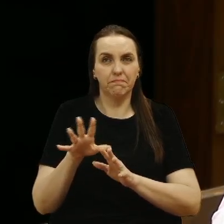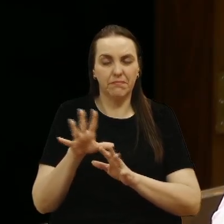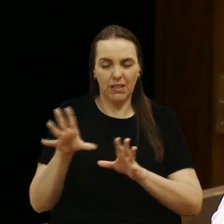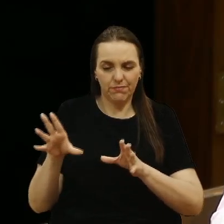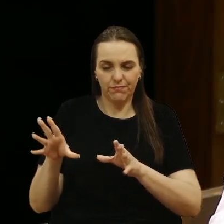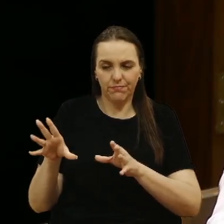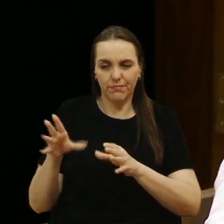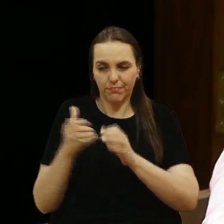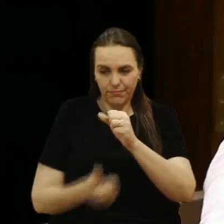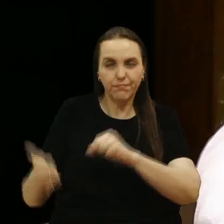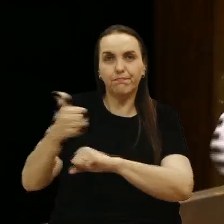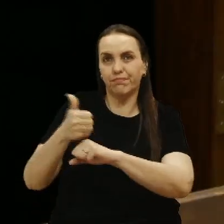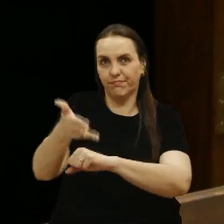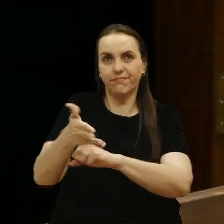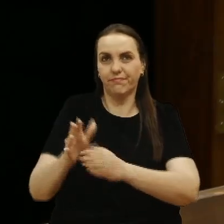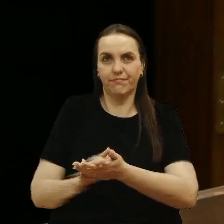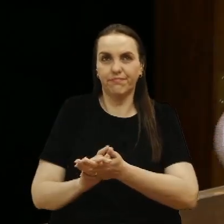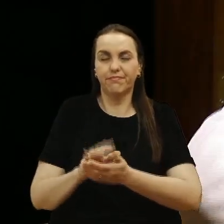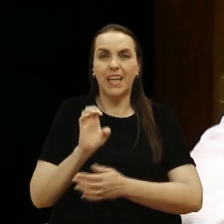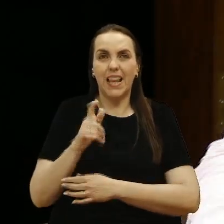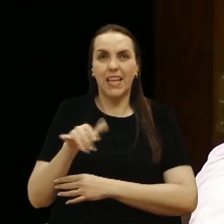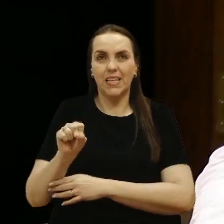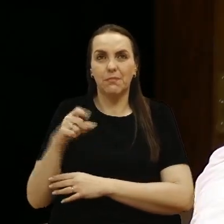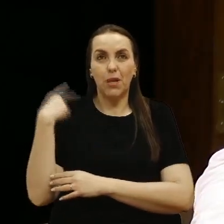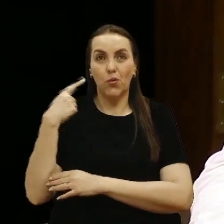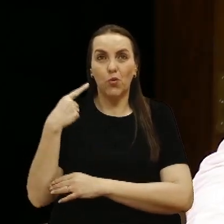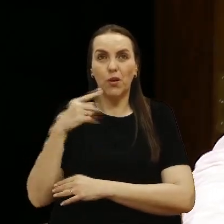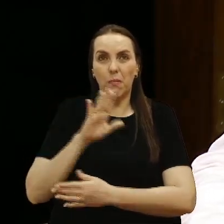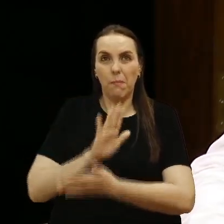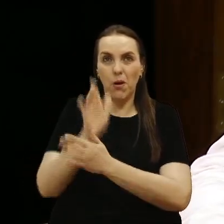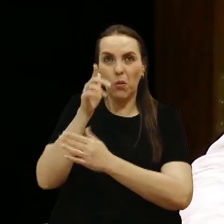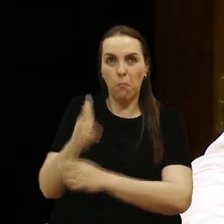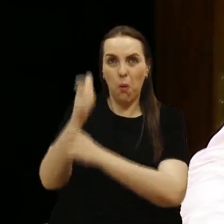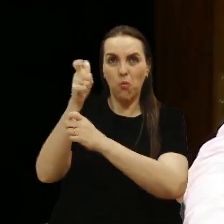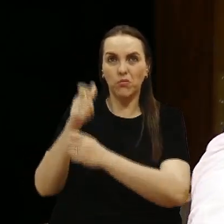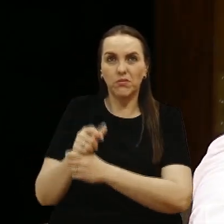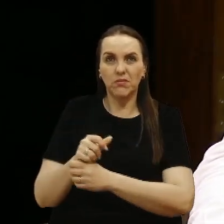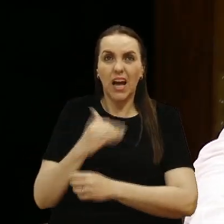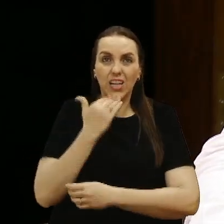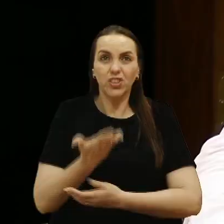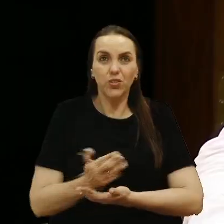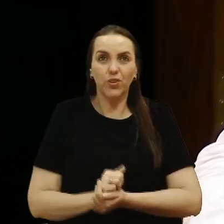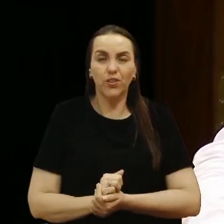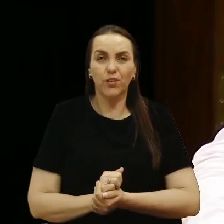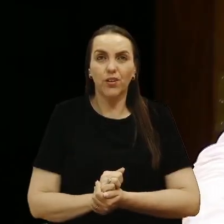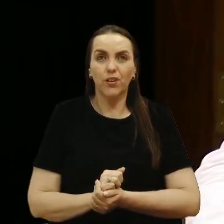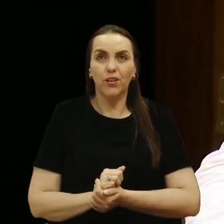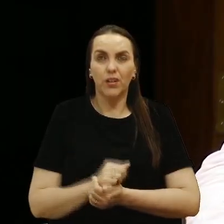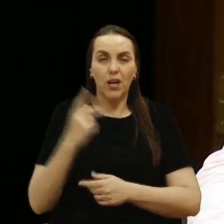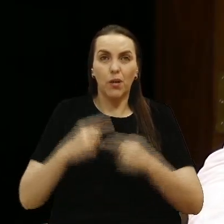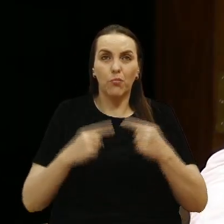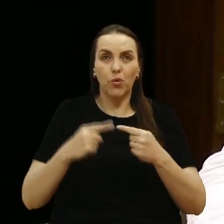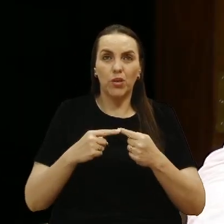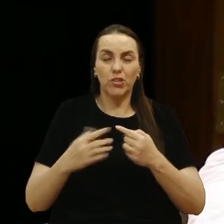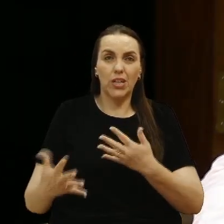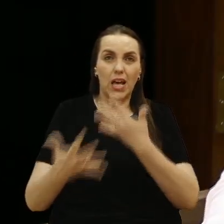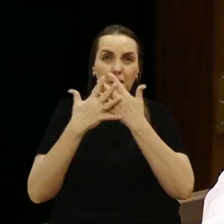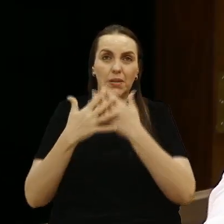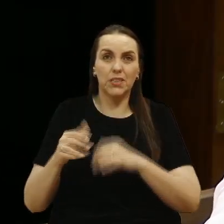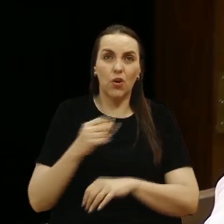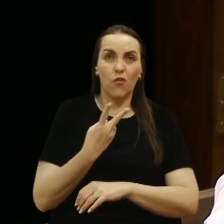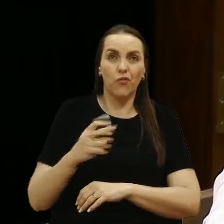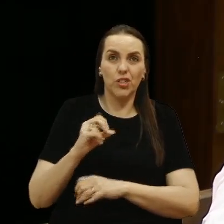incorporado ao Comando Vermelho por Elias Maluco, e foi morto por esse. Adiantou alguma coisa a política de repressão dos últimos 20 anos? Nada.